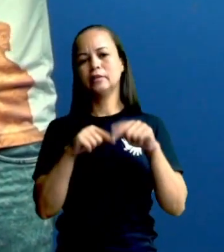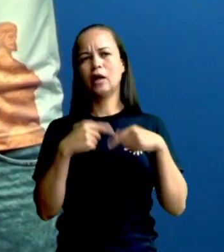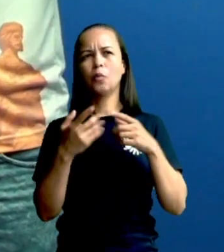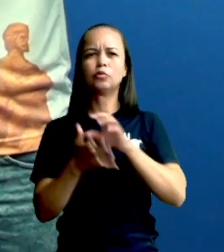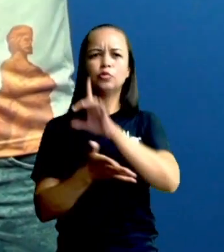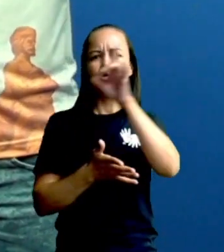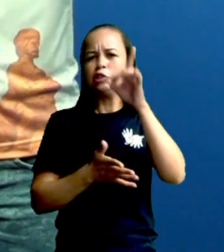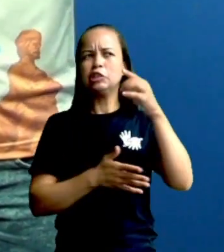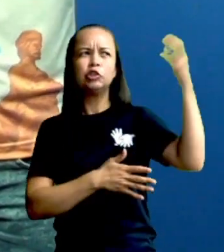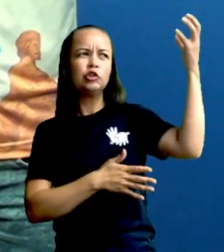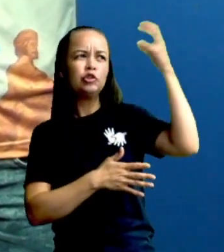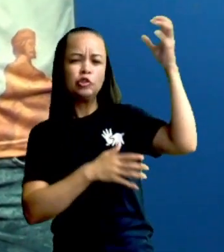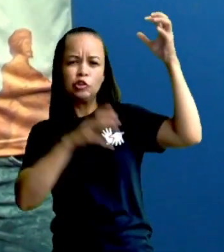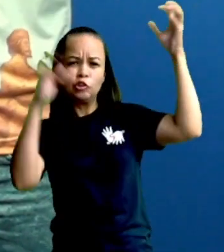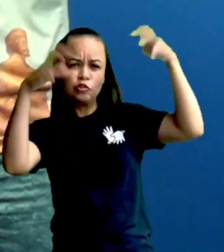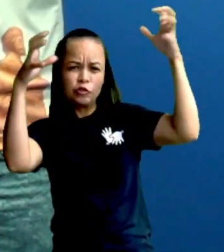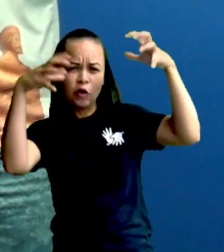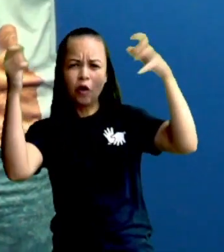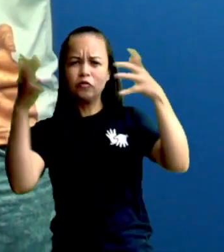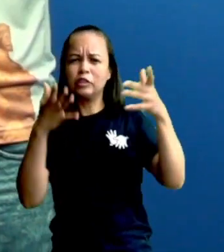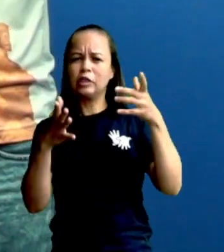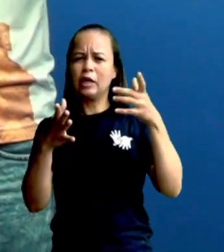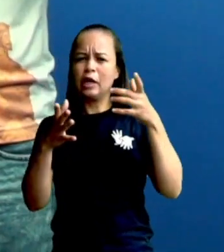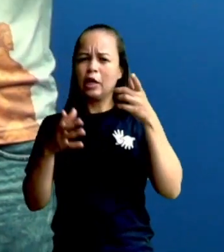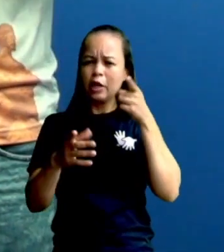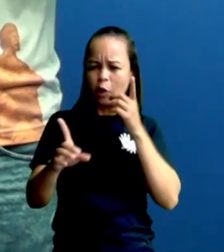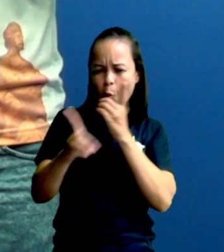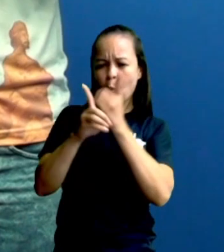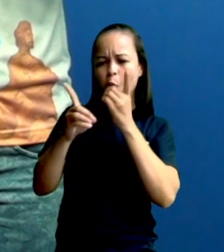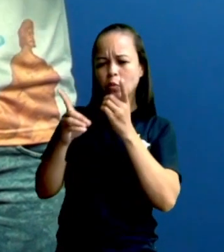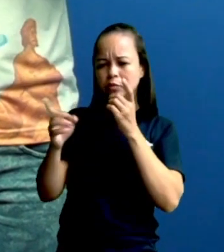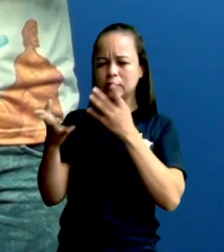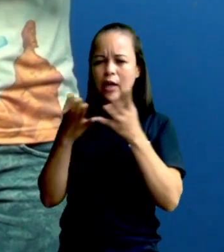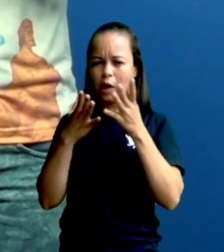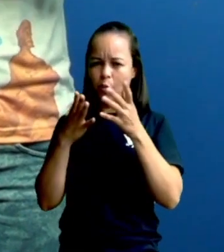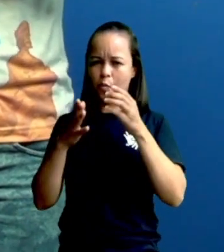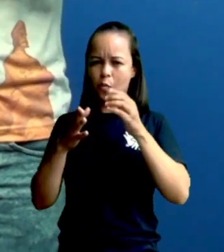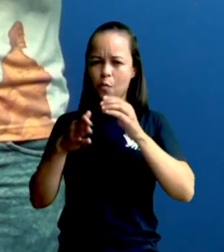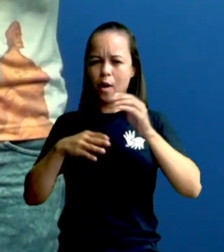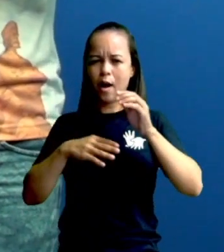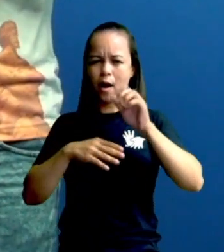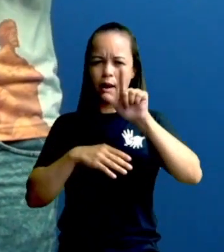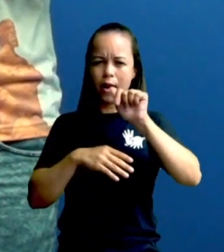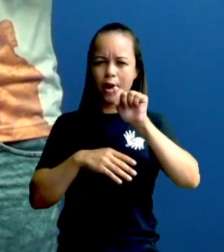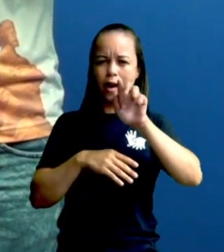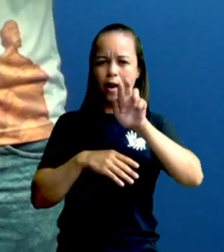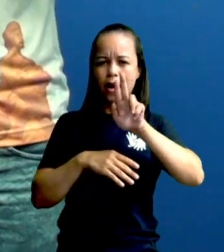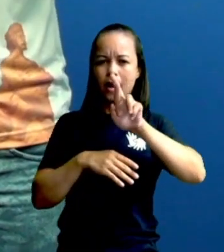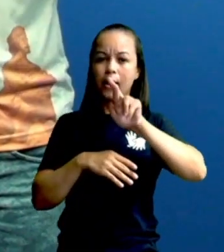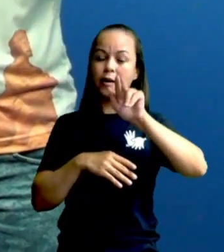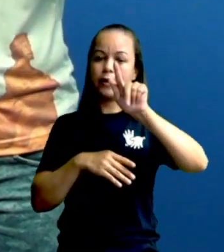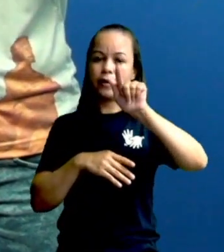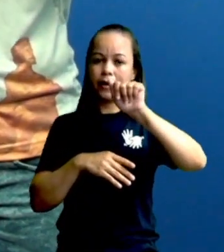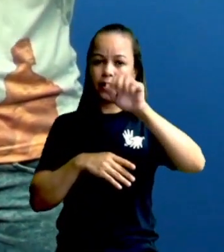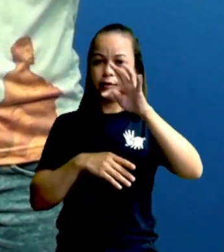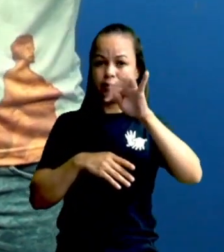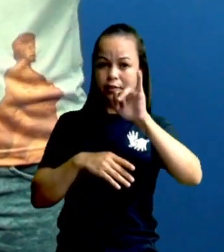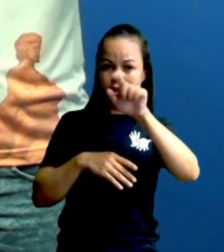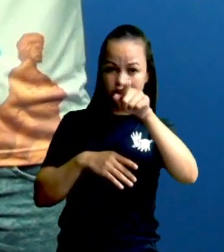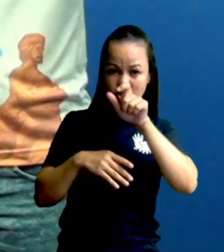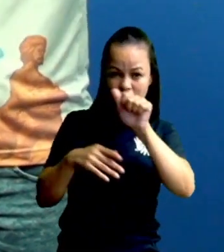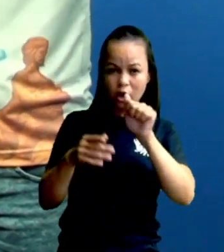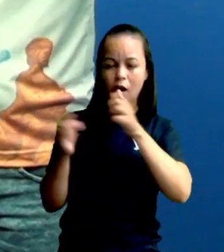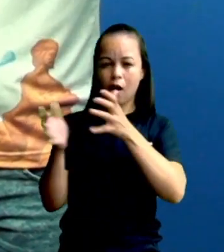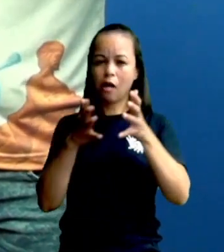raramente consegue encontrar uma lagartixa. Elas ficam lá quietinhas dormindo porque o tempo está mais frio. E em dias ensolarados elas